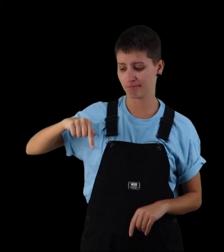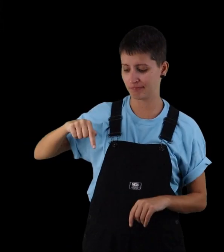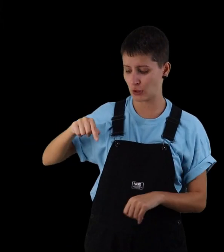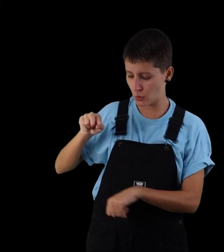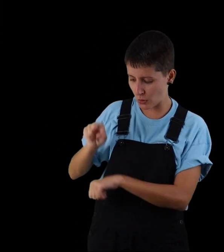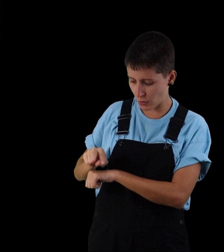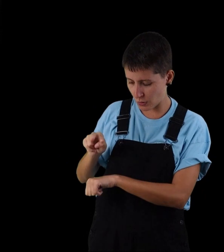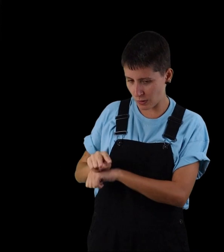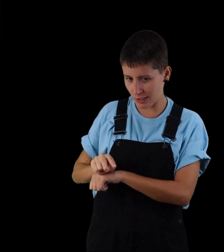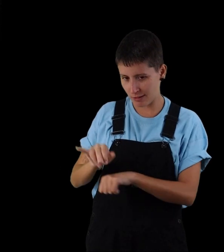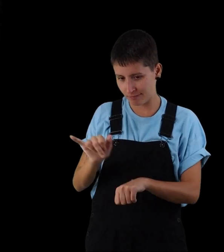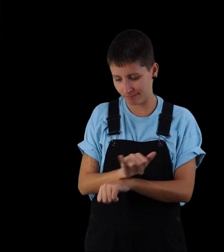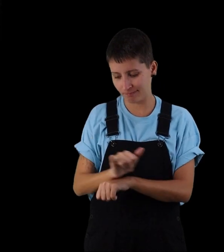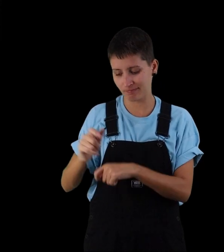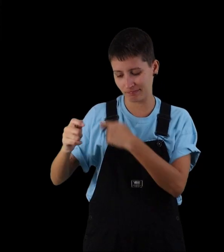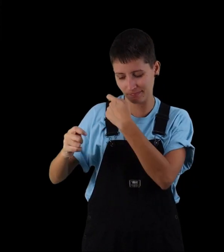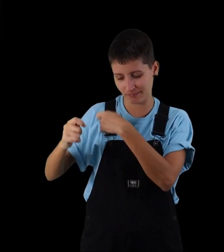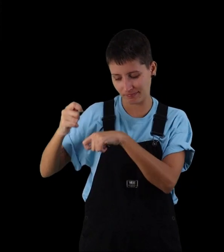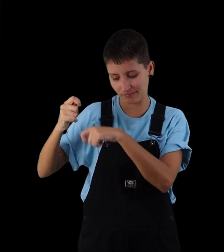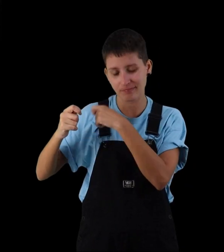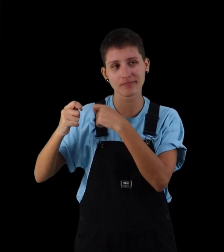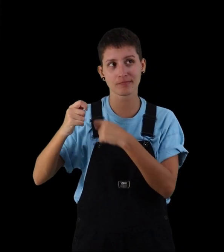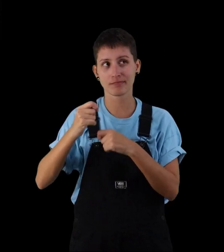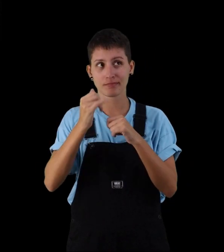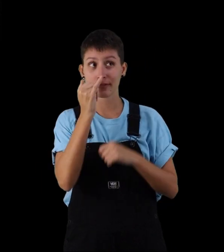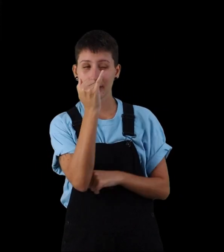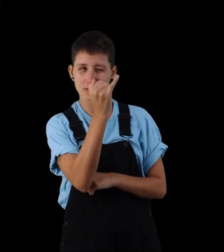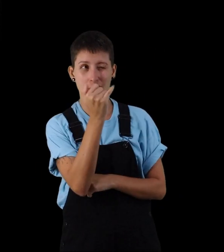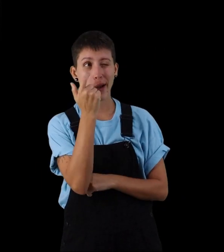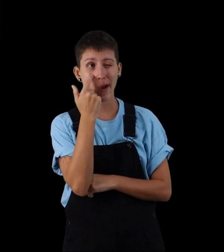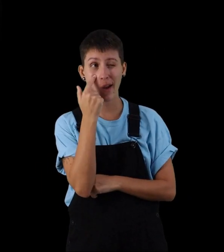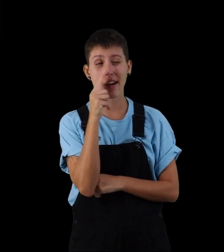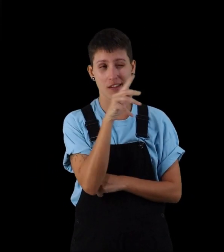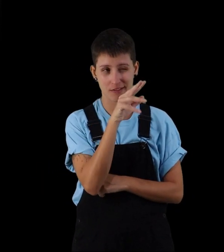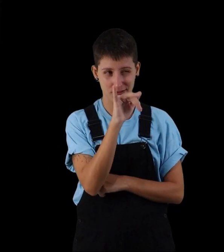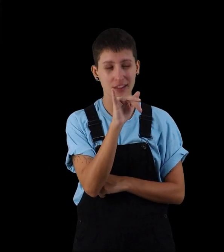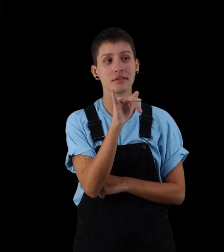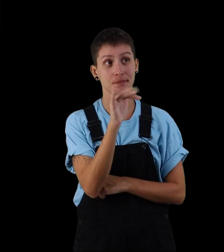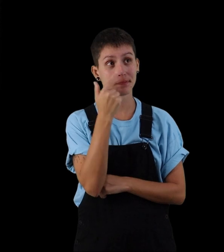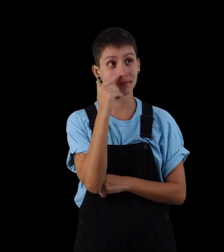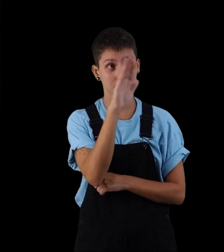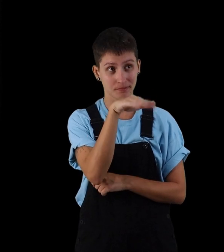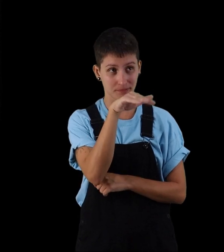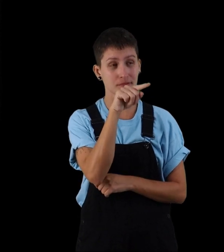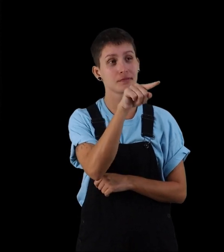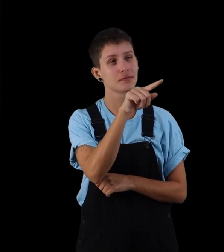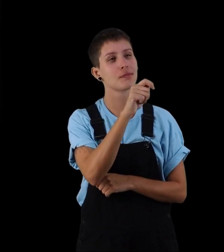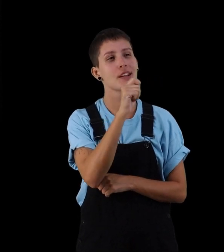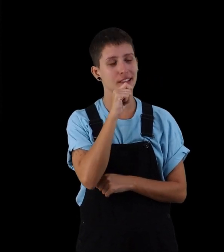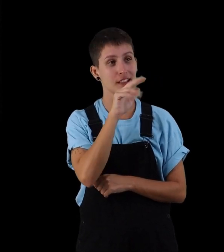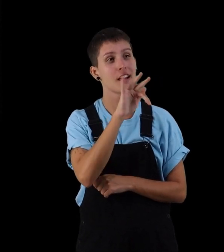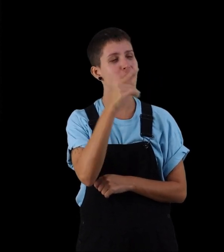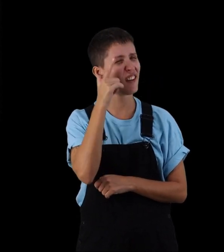Mas, lá embaixo, cuidando da manobra, o violino destino sussurrava certeiro: